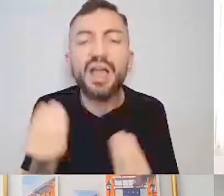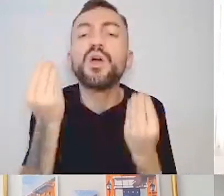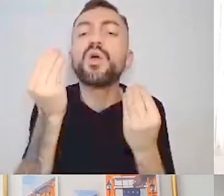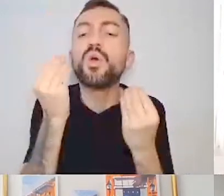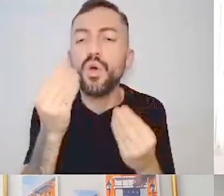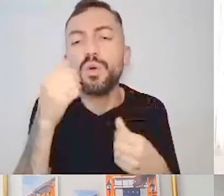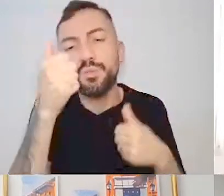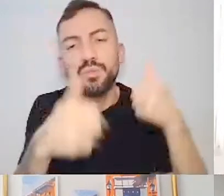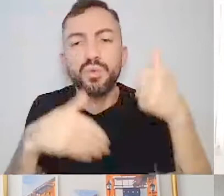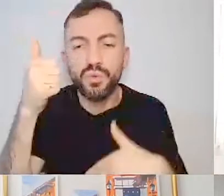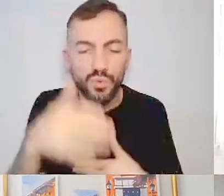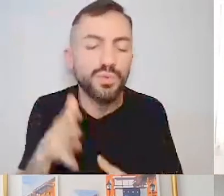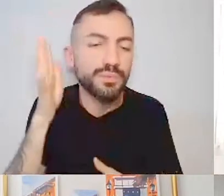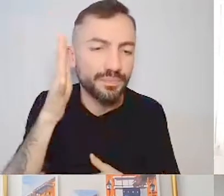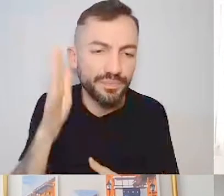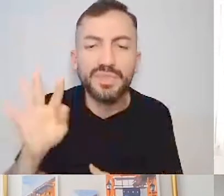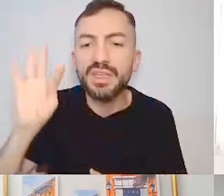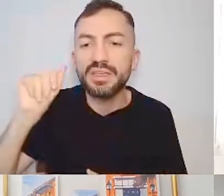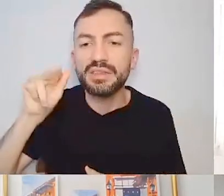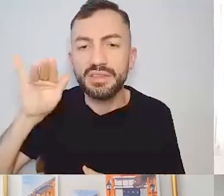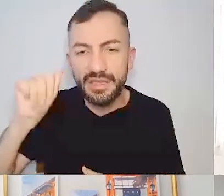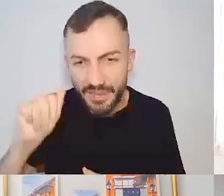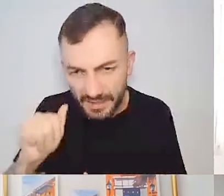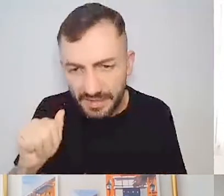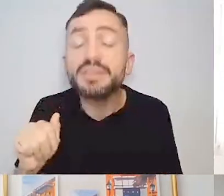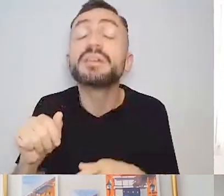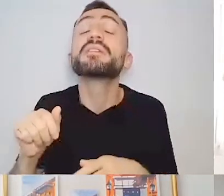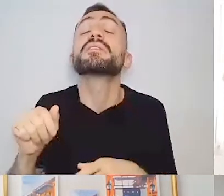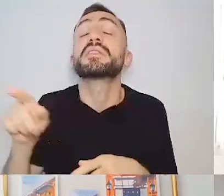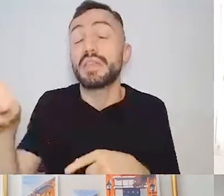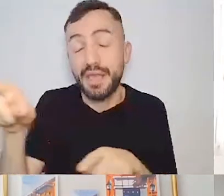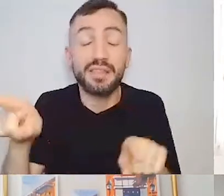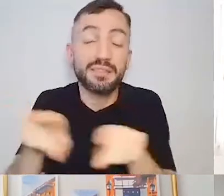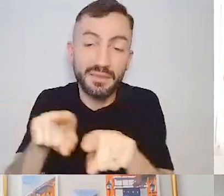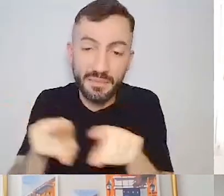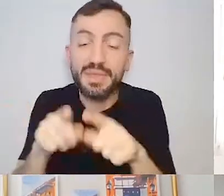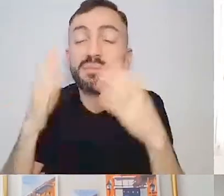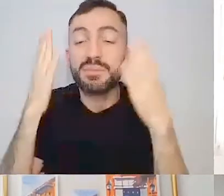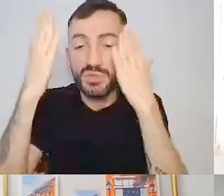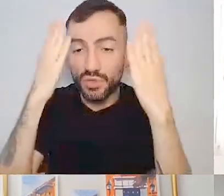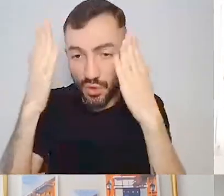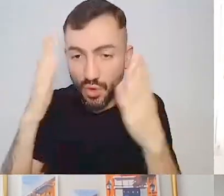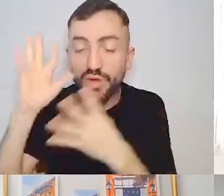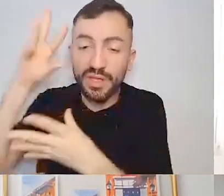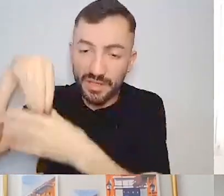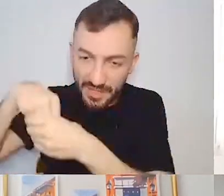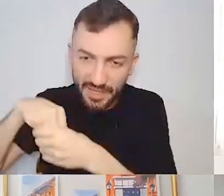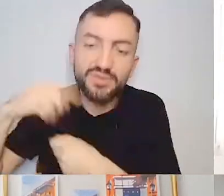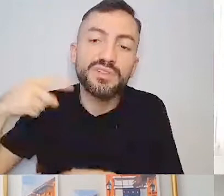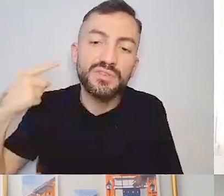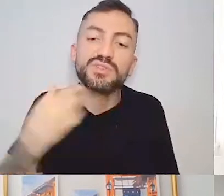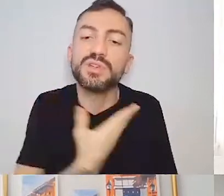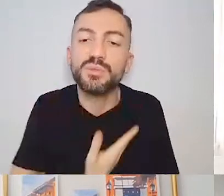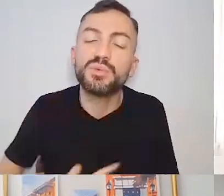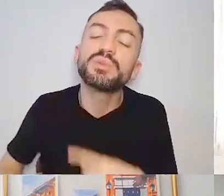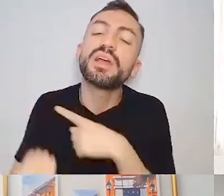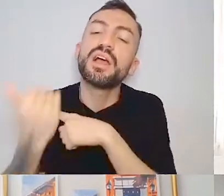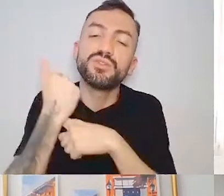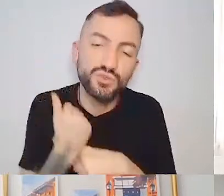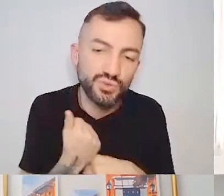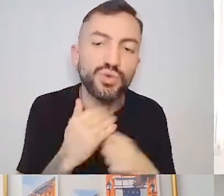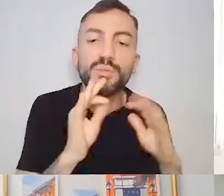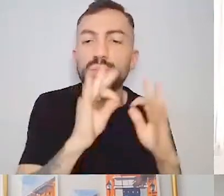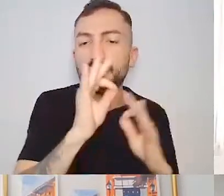esse debate, a Tânia Biasioli de Oliveira, que também é psicóloga e agente da Defensoria Pública e auxiliou na confecção e